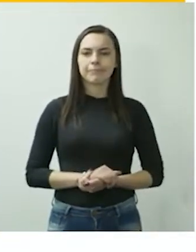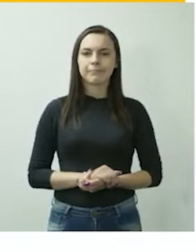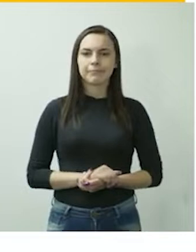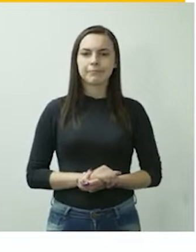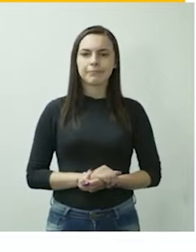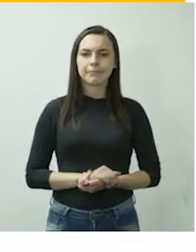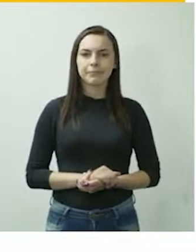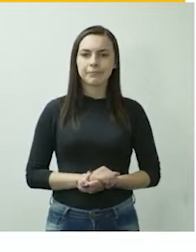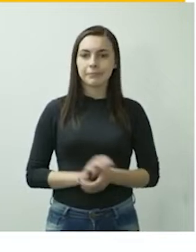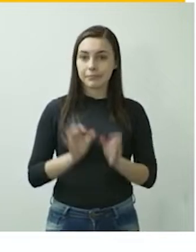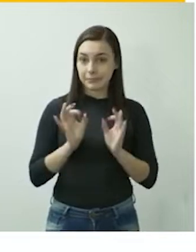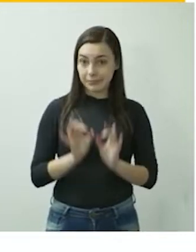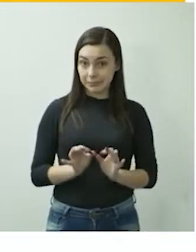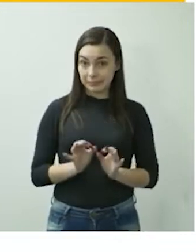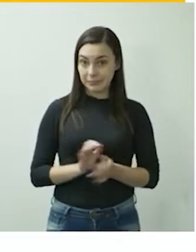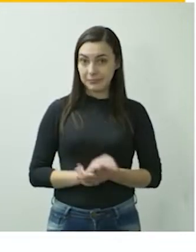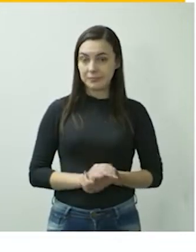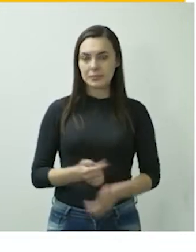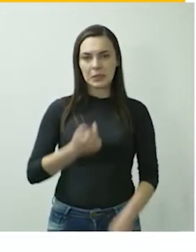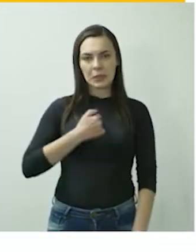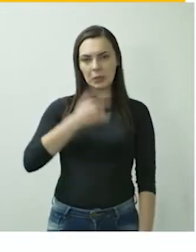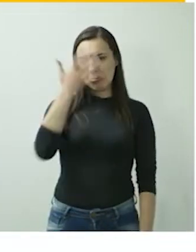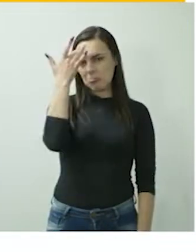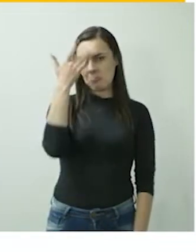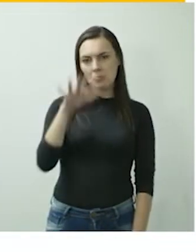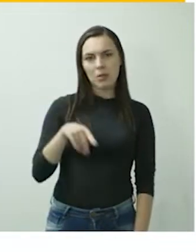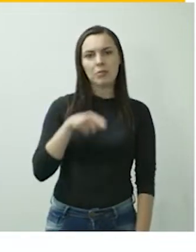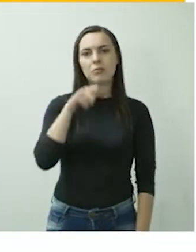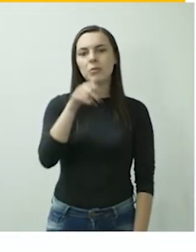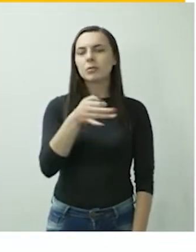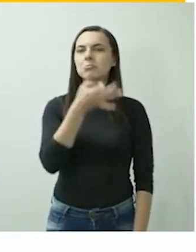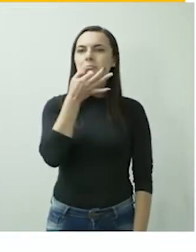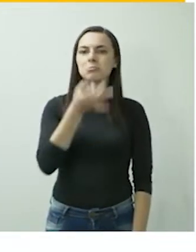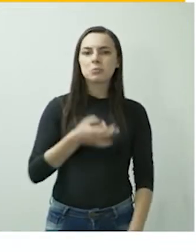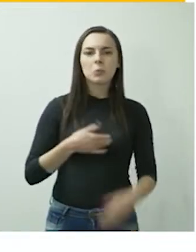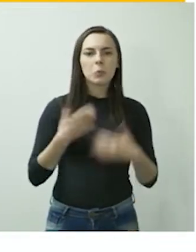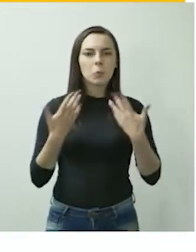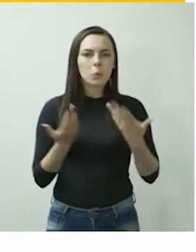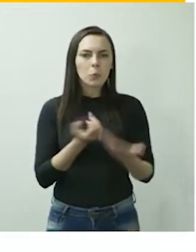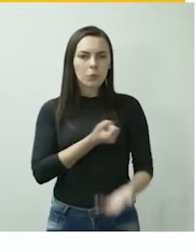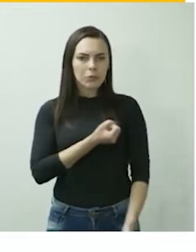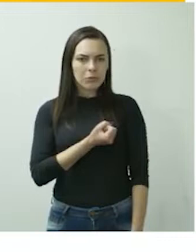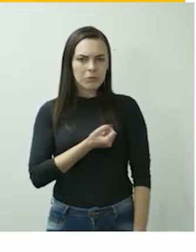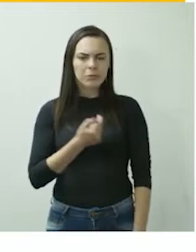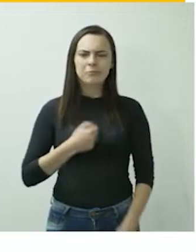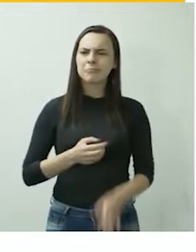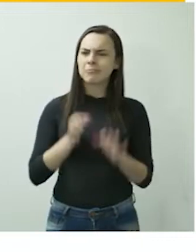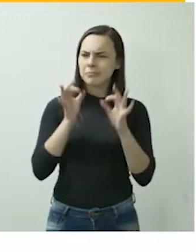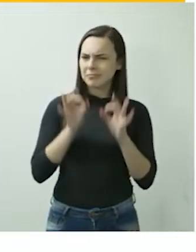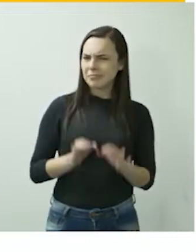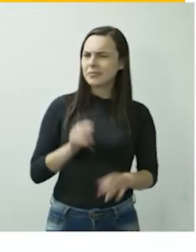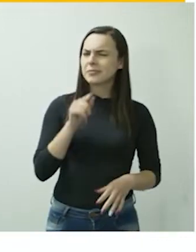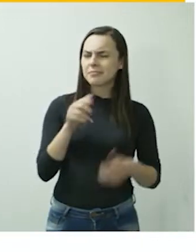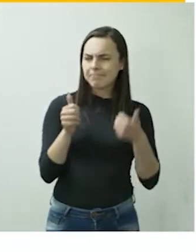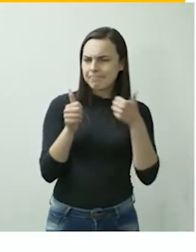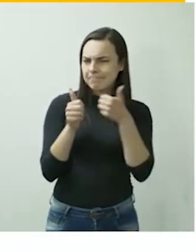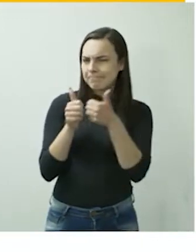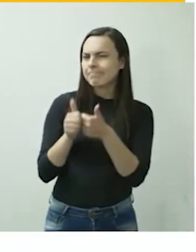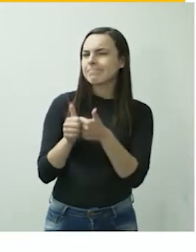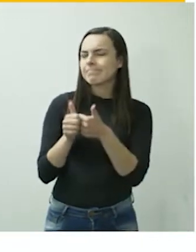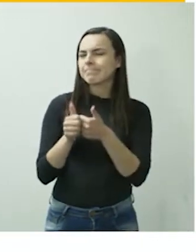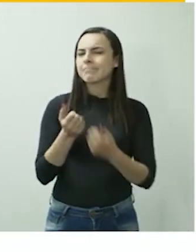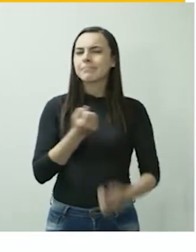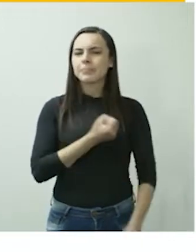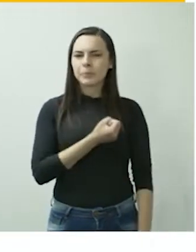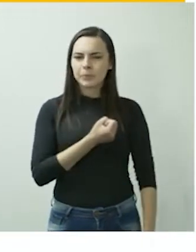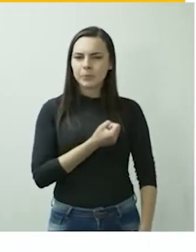próxima, certo? Eu não sei qual é o número que você pensou, mas eu tenho certeza que você chegou também próximo